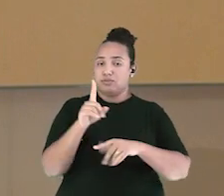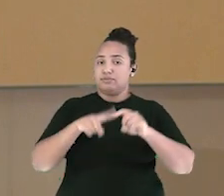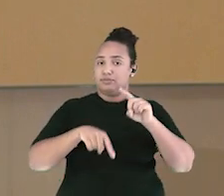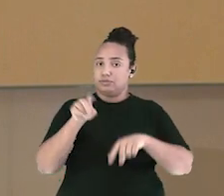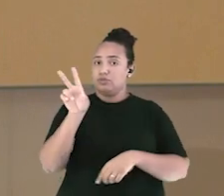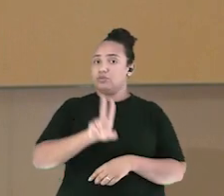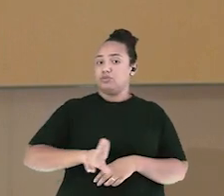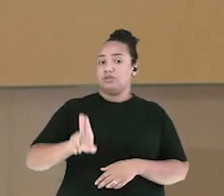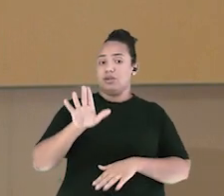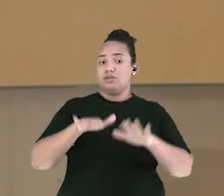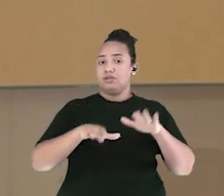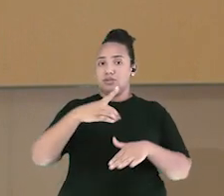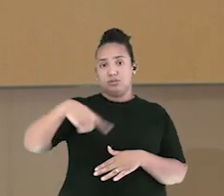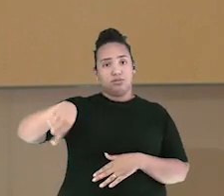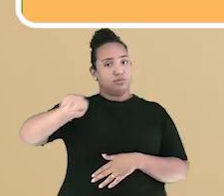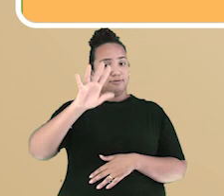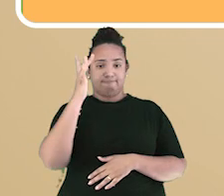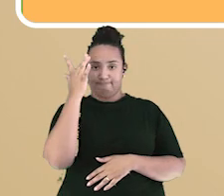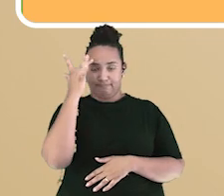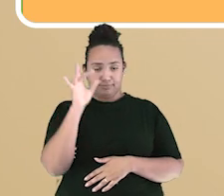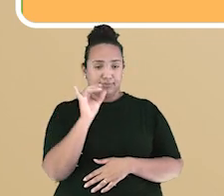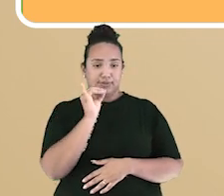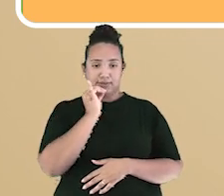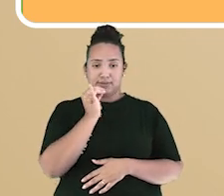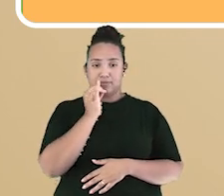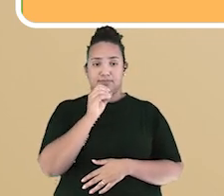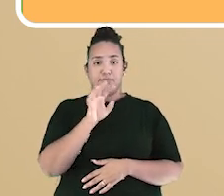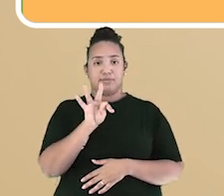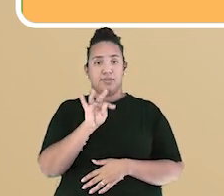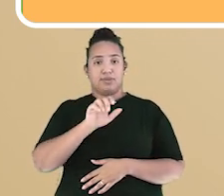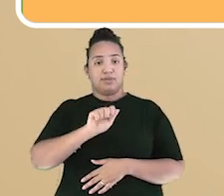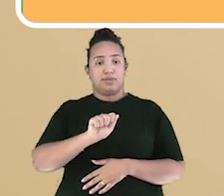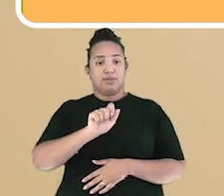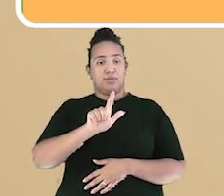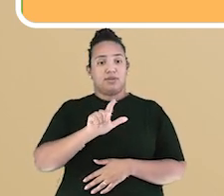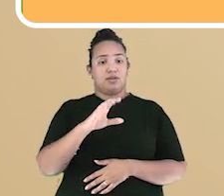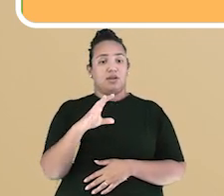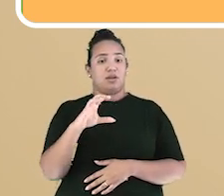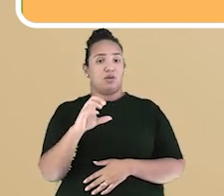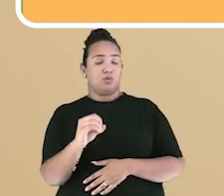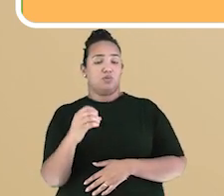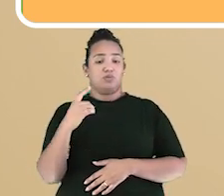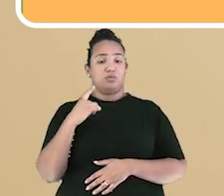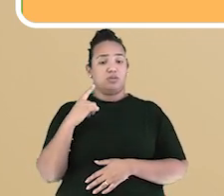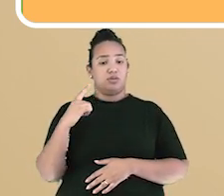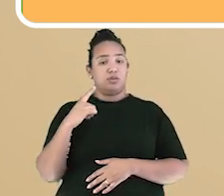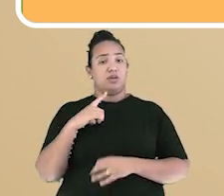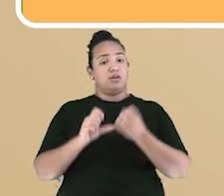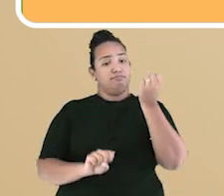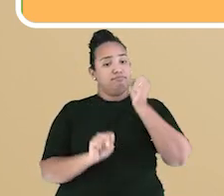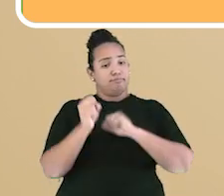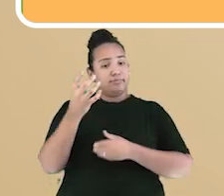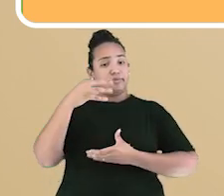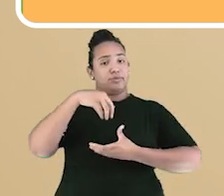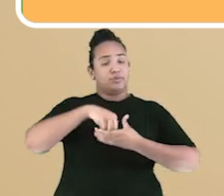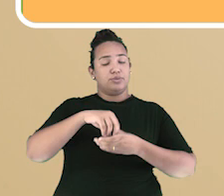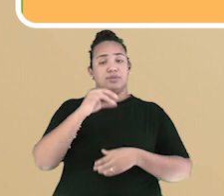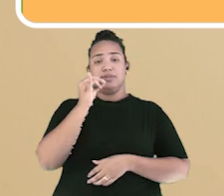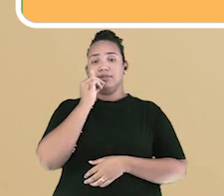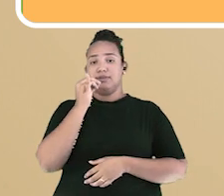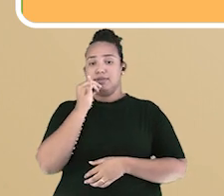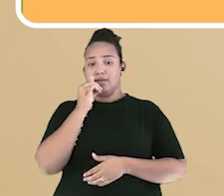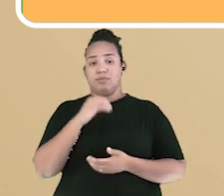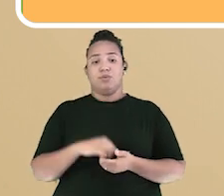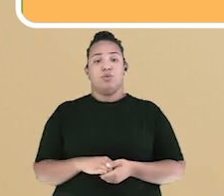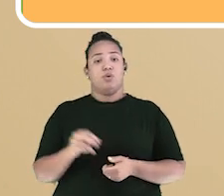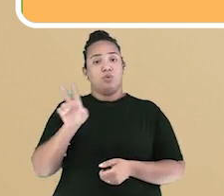muito utilizados e a gente nem sabe disso. O talco tem diferentes aplicações industriais, por exemplo. Ele passa pela indústria de celulose,